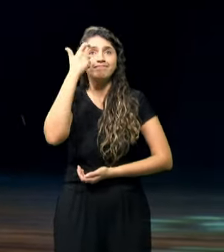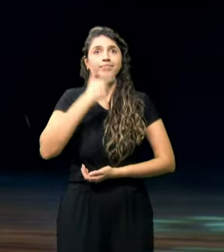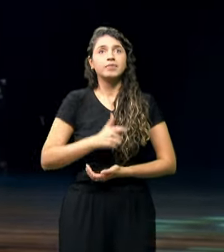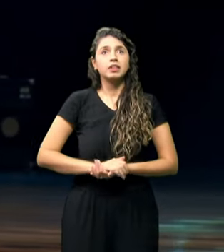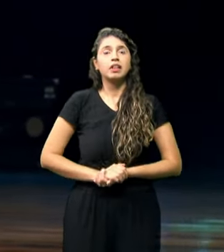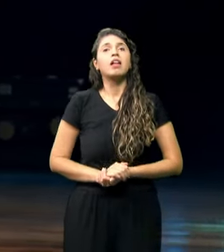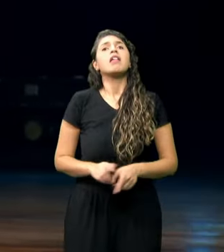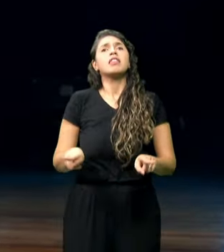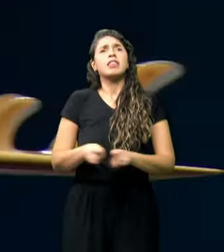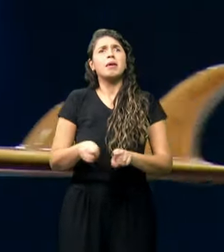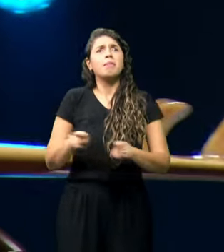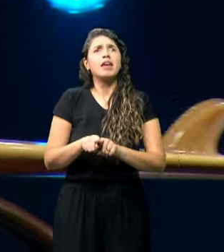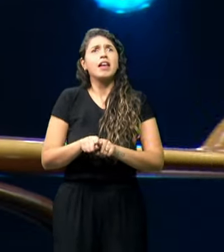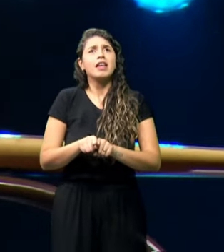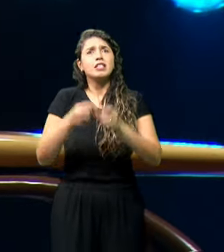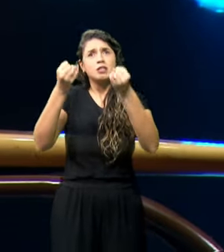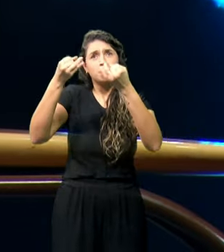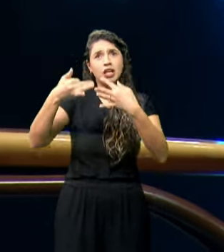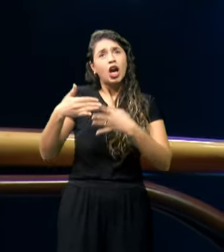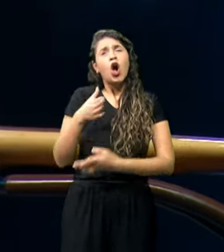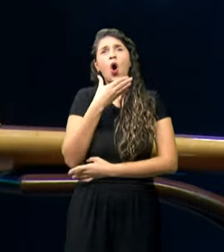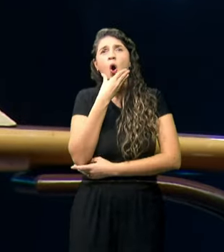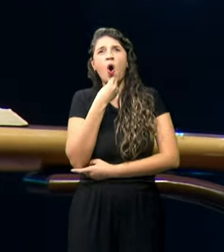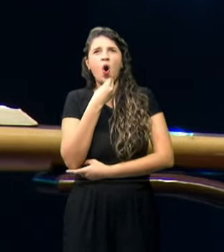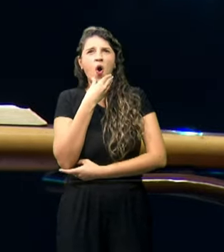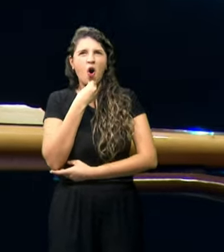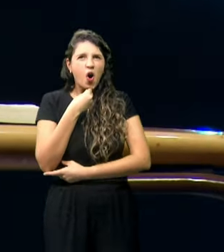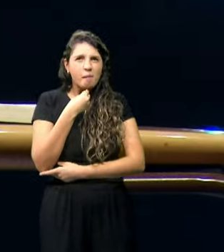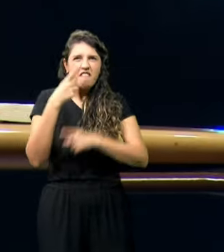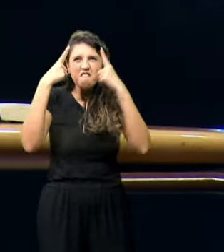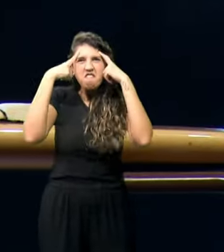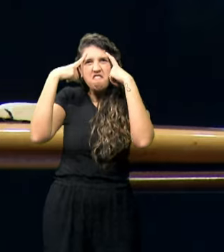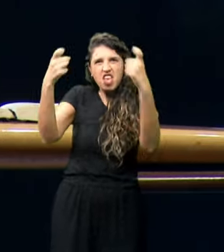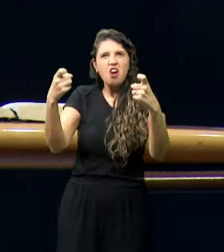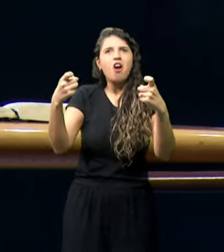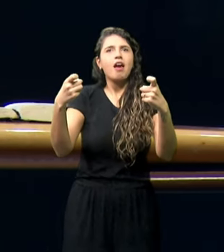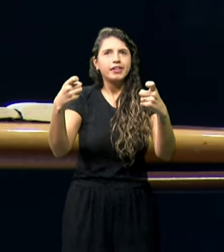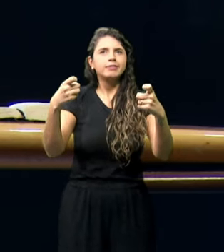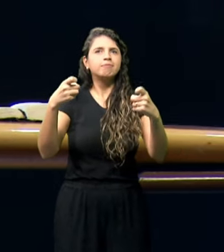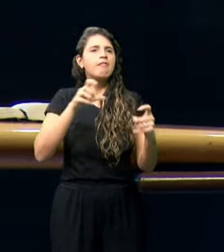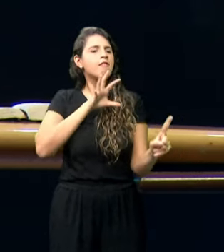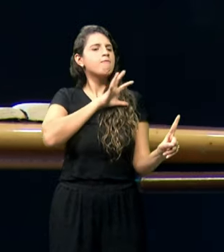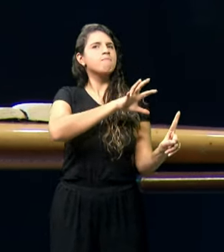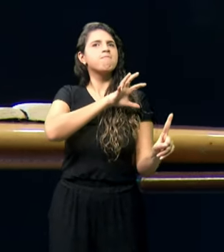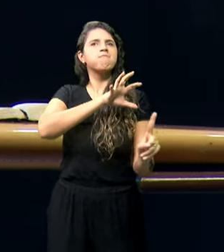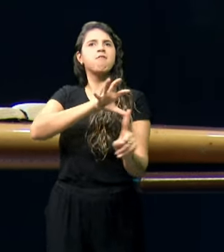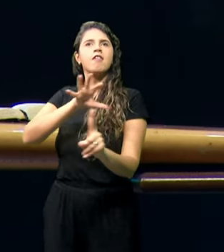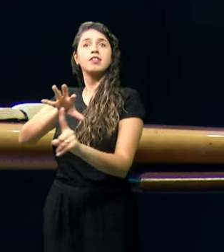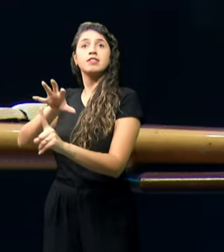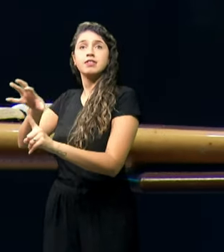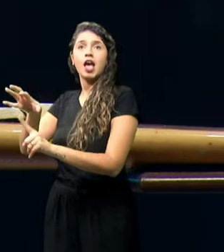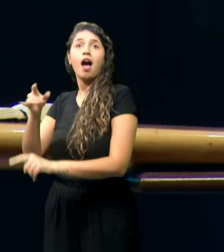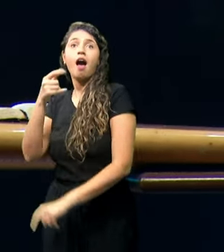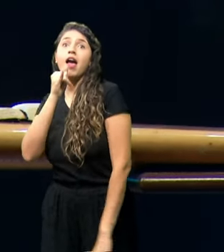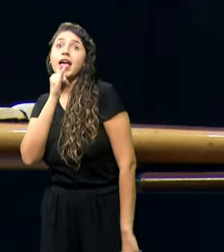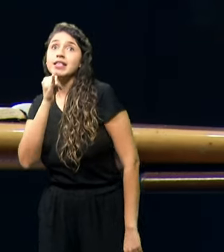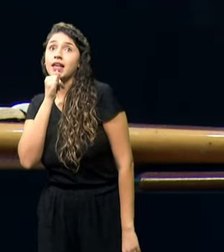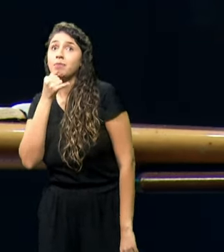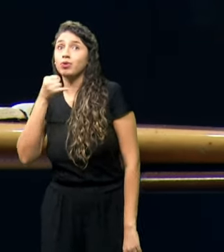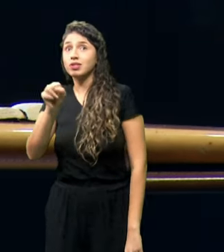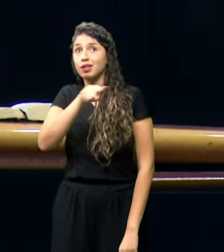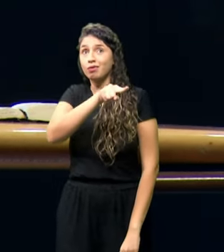violento persuade o seu amigo a fazer coisa que não convém. Tu anda com machão que quer bater em todo mundo, quer quebrar a cara de todo mundo, cuidado